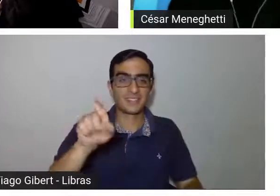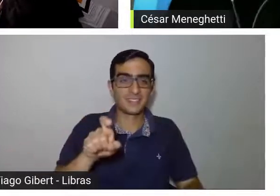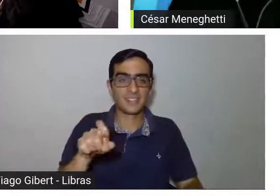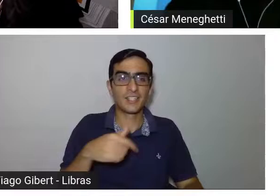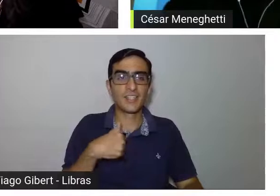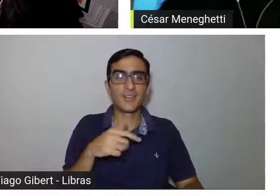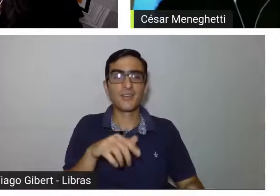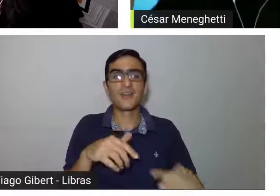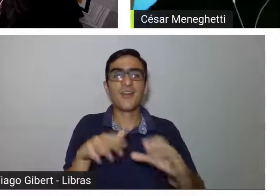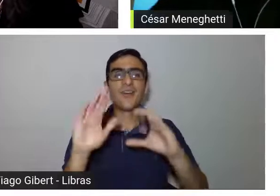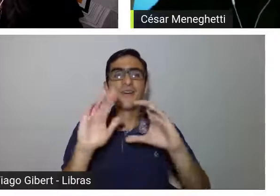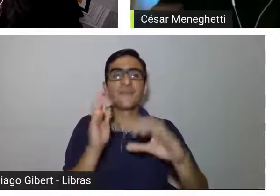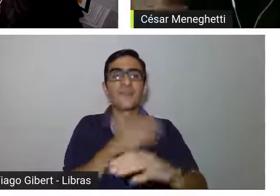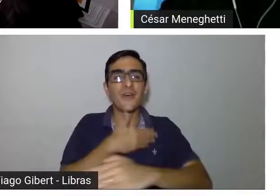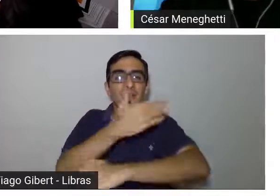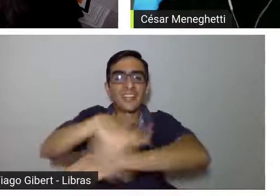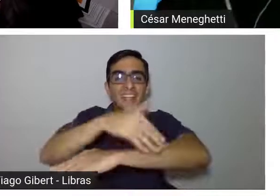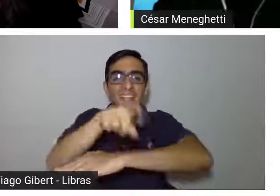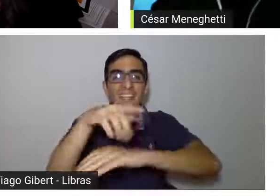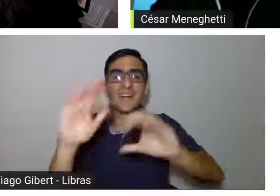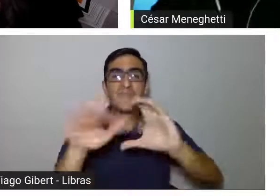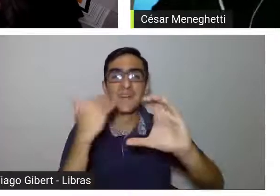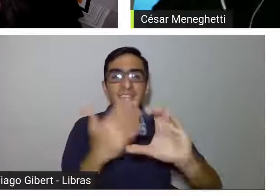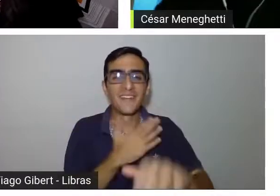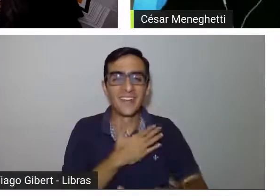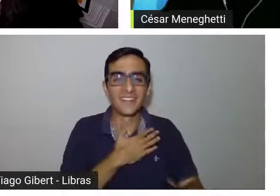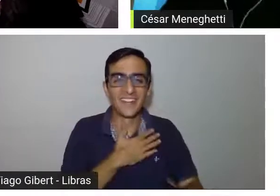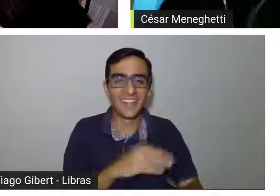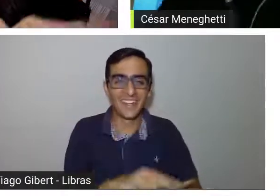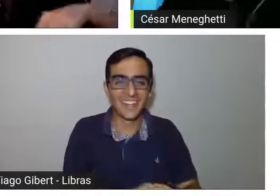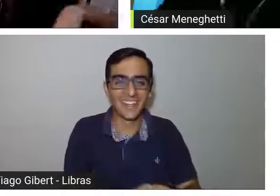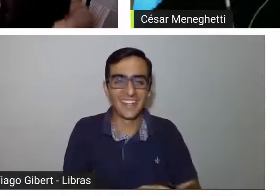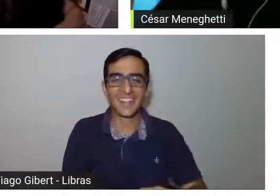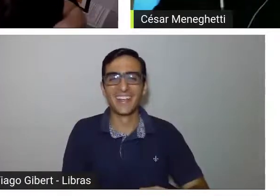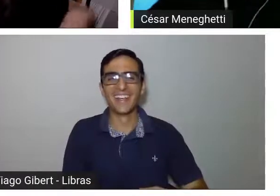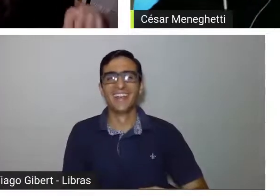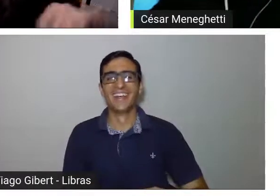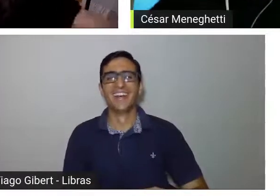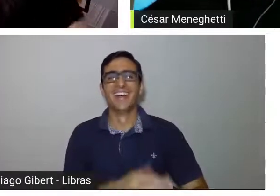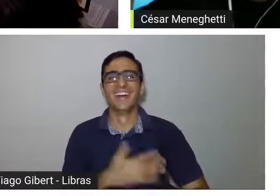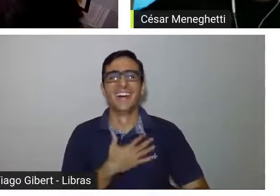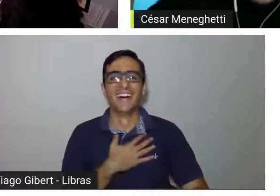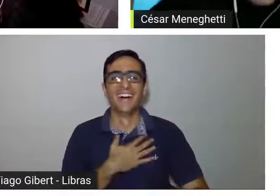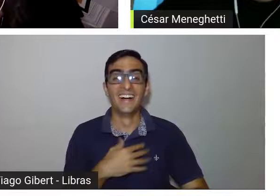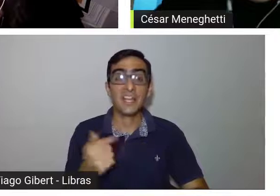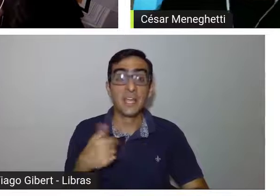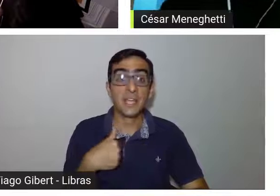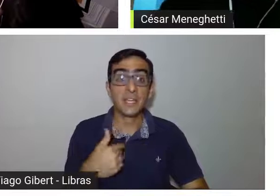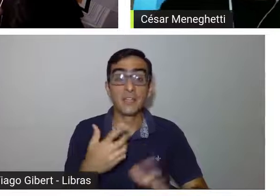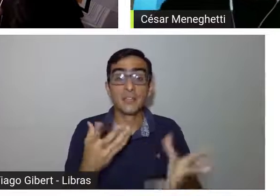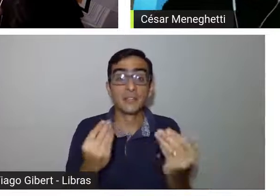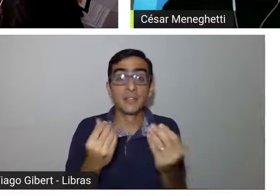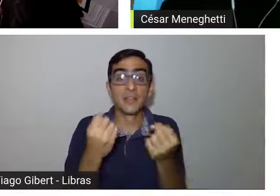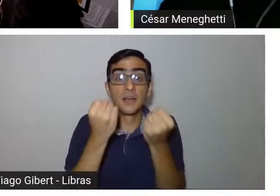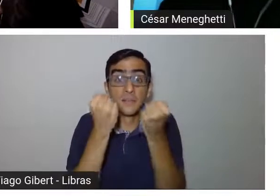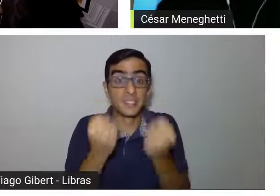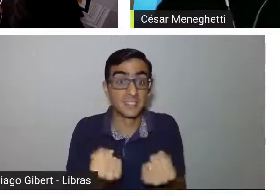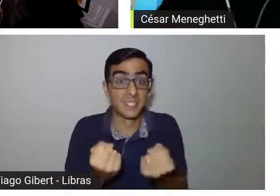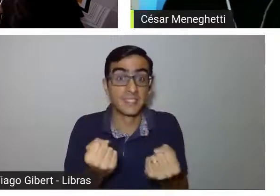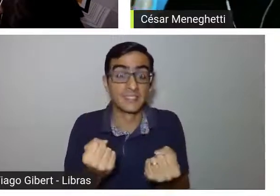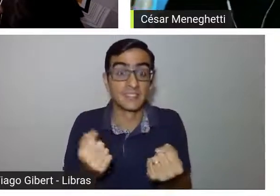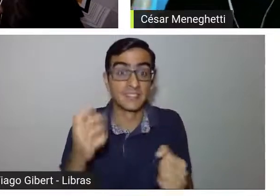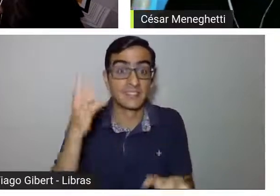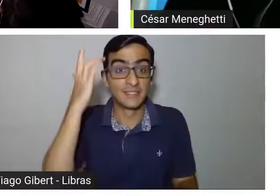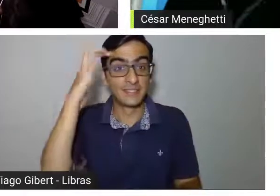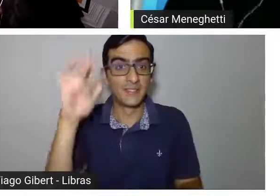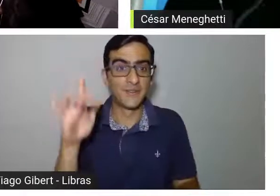meu endereço, então. Então, eu pedi para você. Não sei se eu estou tão pesado, não sei se. Eu tive